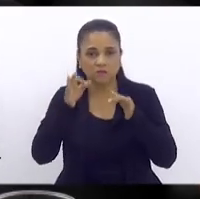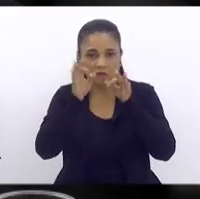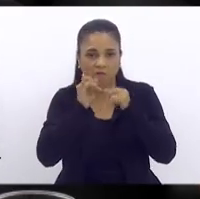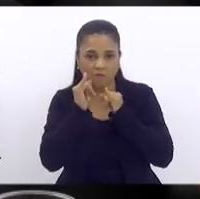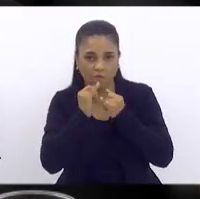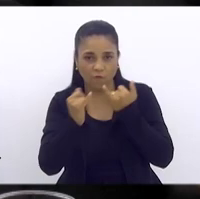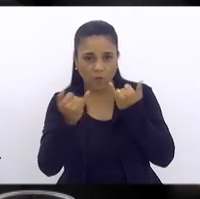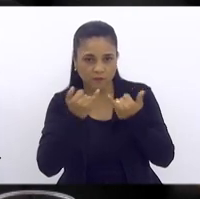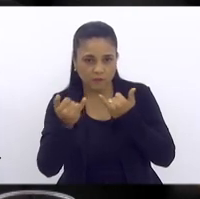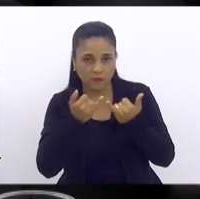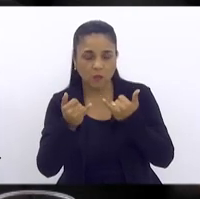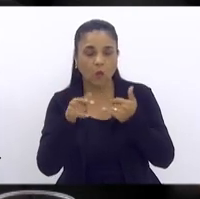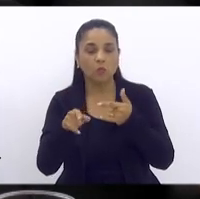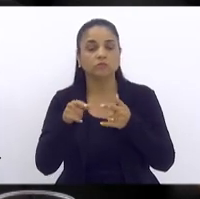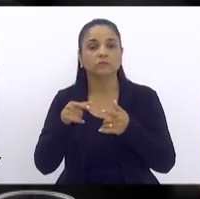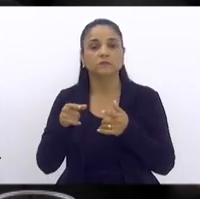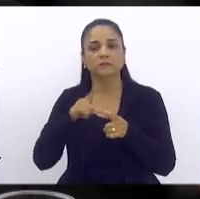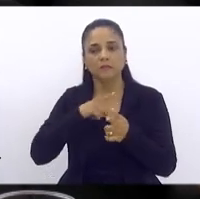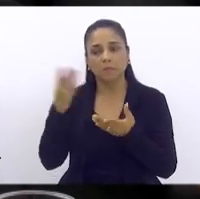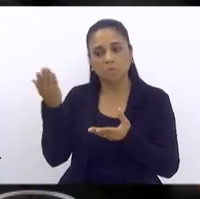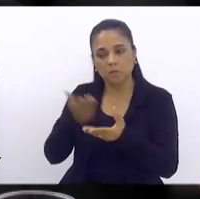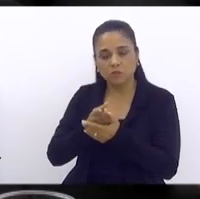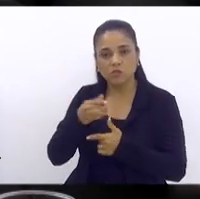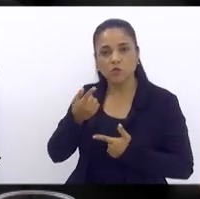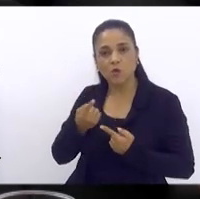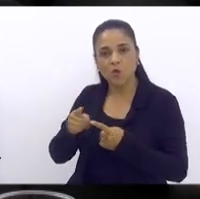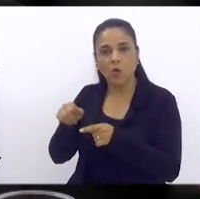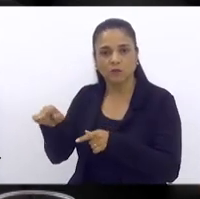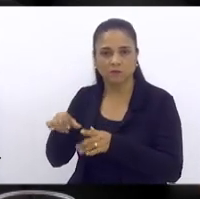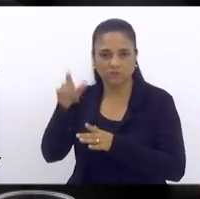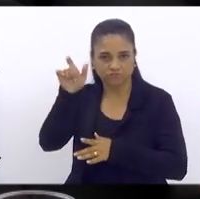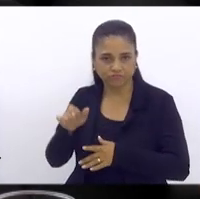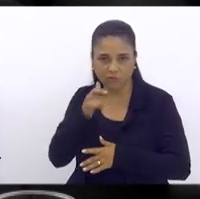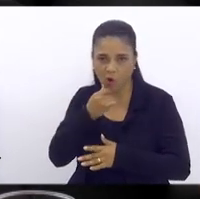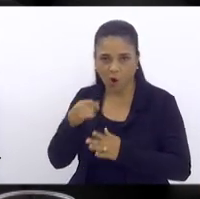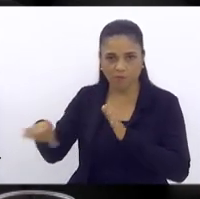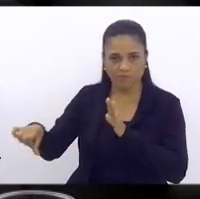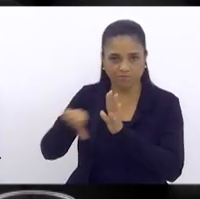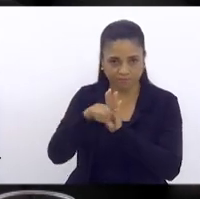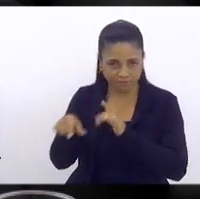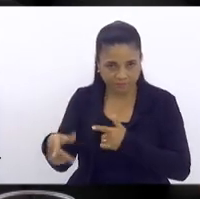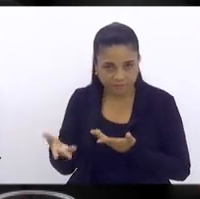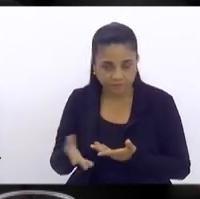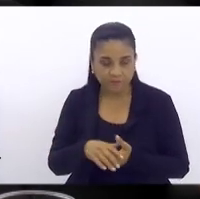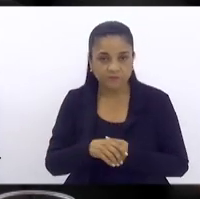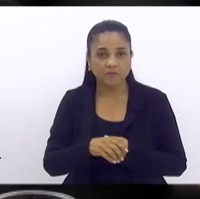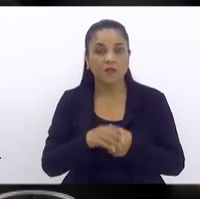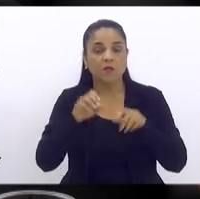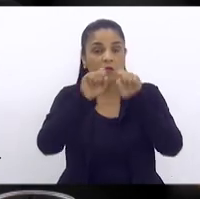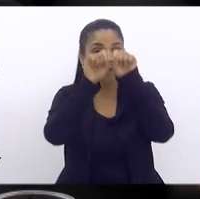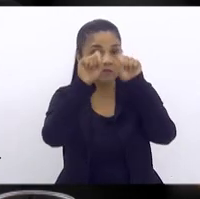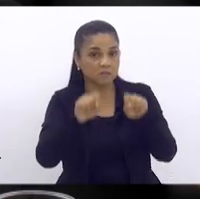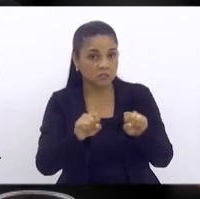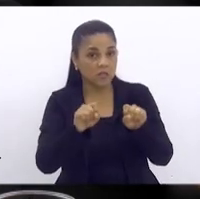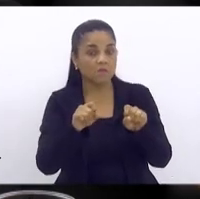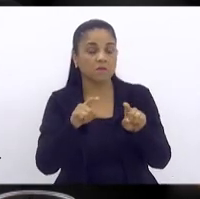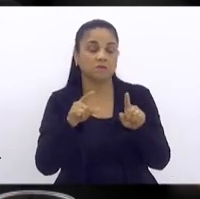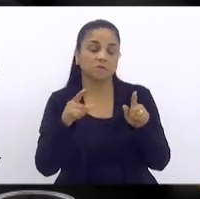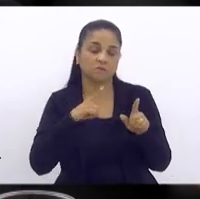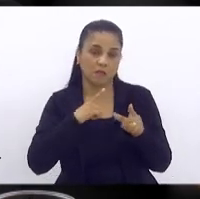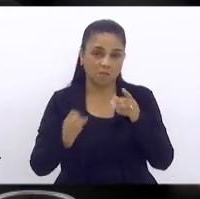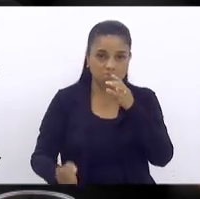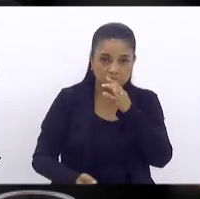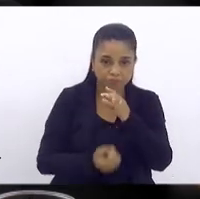já tem um processo aberto contra aquele agressor. Então isso a gente não tem. O que pode se ter, por exemplo, é um sistema de denúncia, que a gente está produzindo